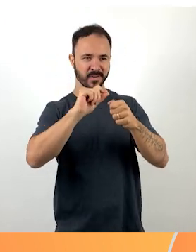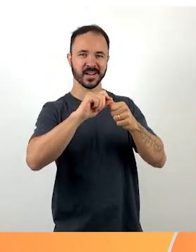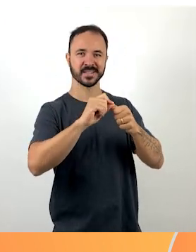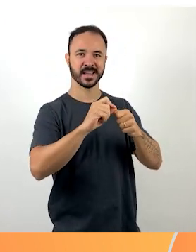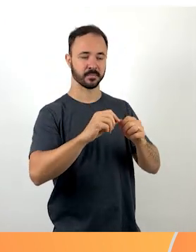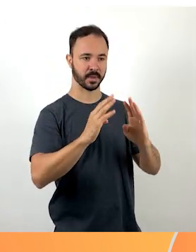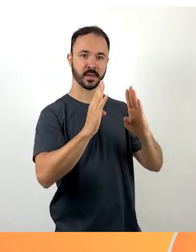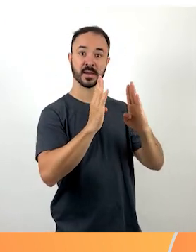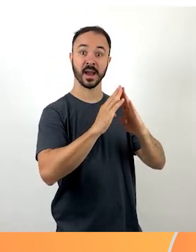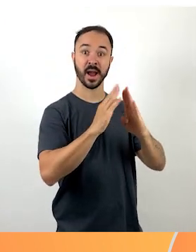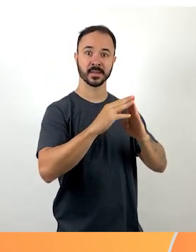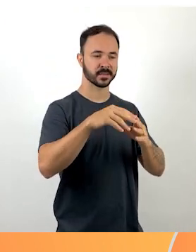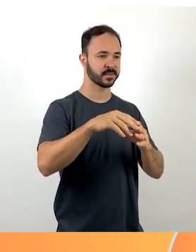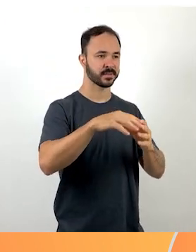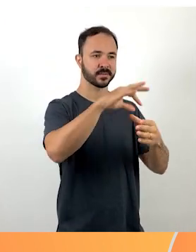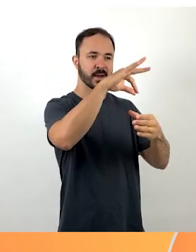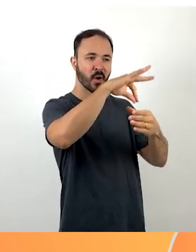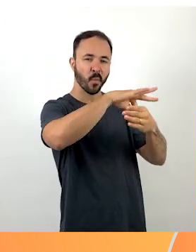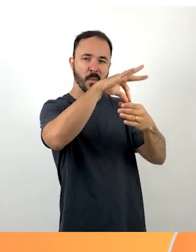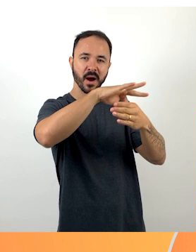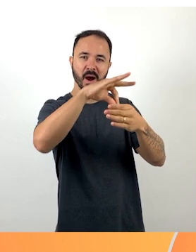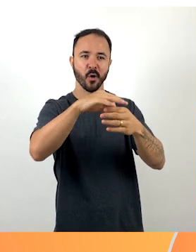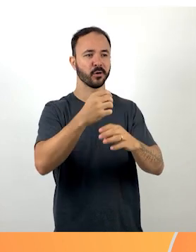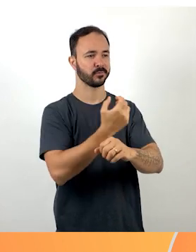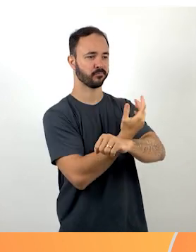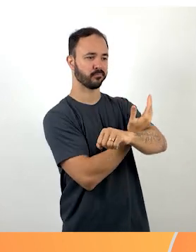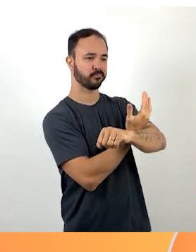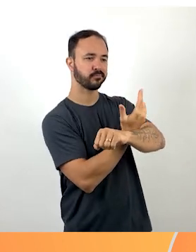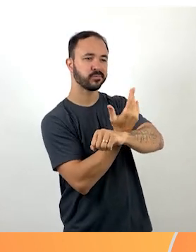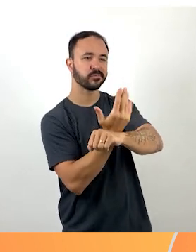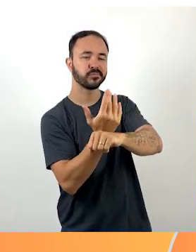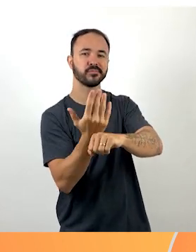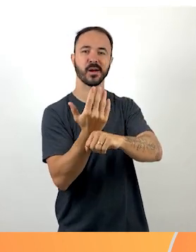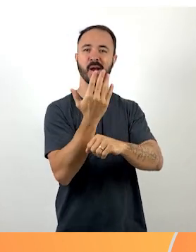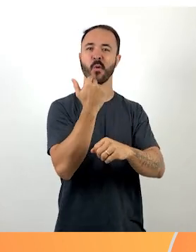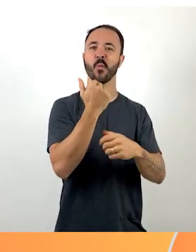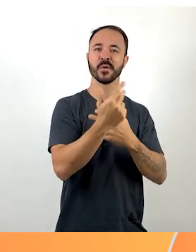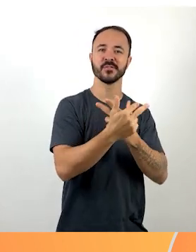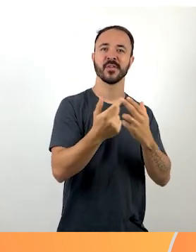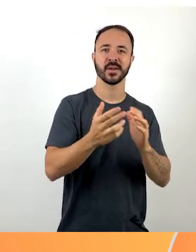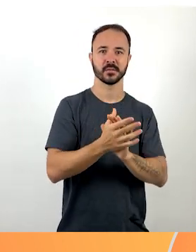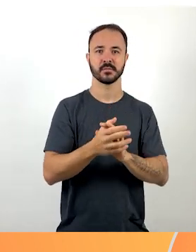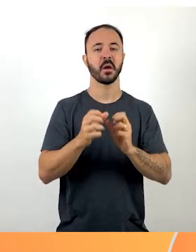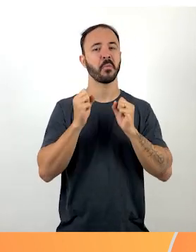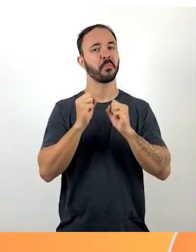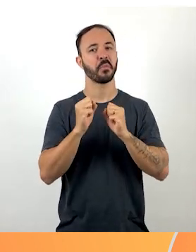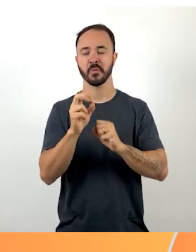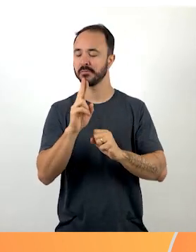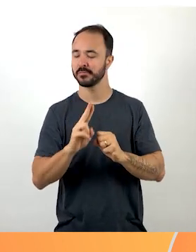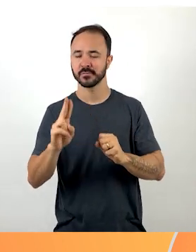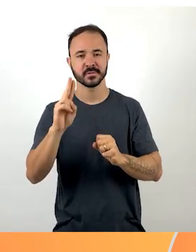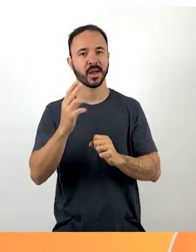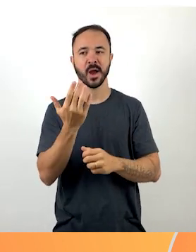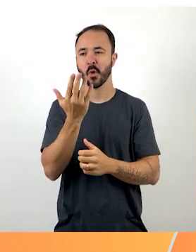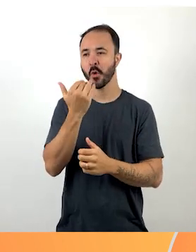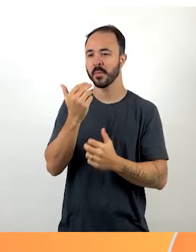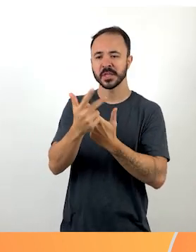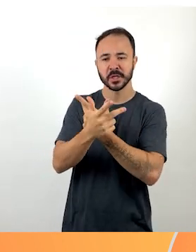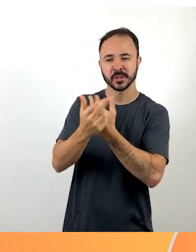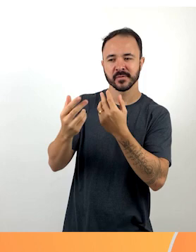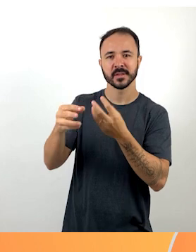casa? Você pode aproveitar garrafas PET como vasos, você pode utilizar cascas de frutas para adubação e fazer a